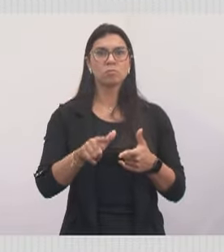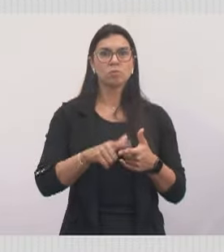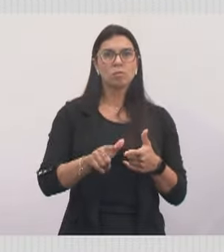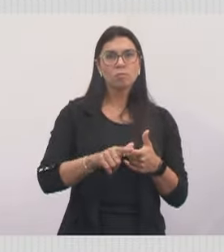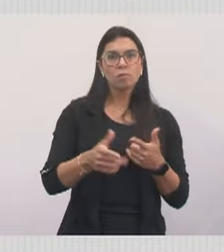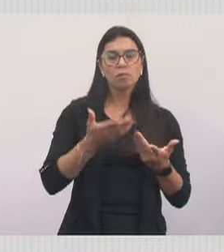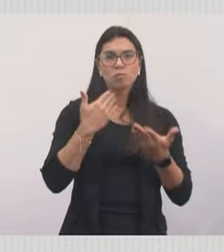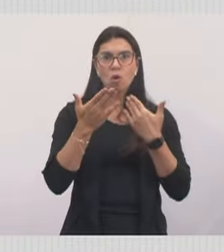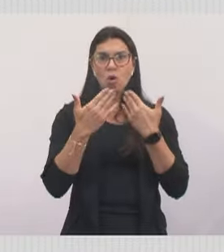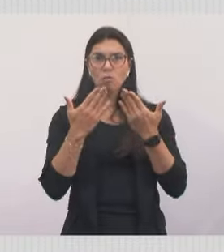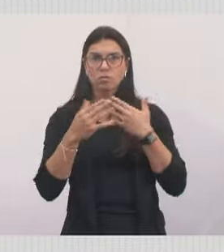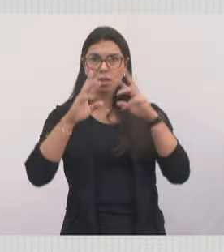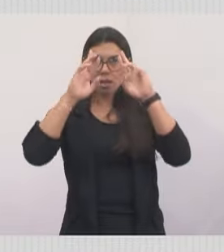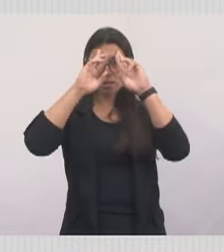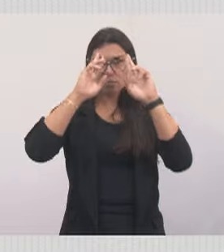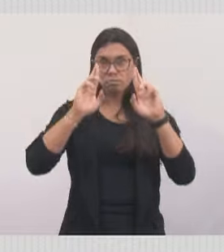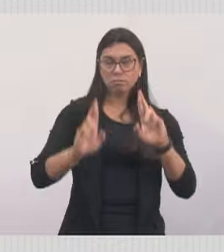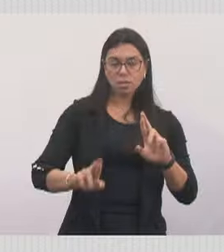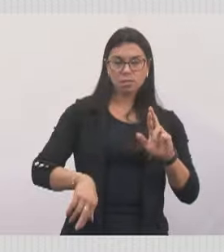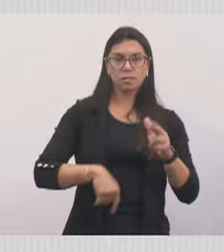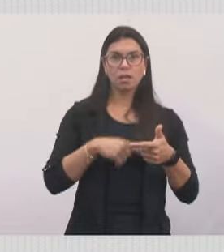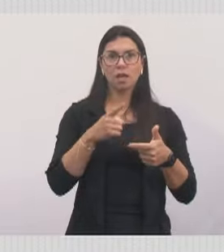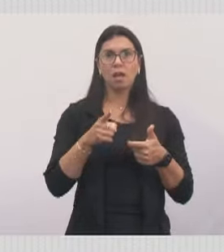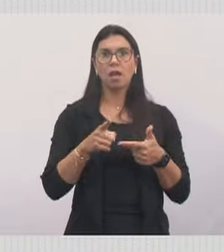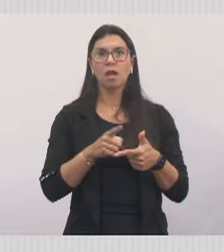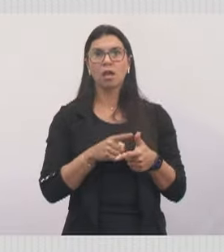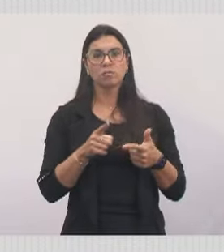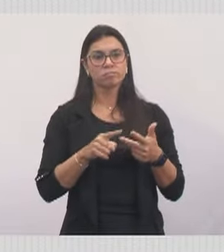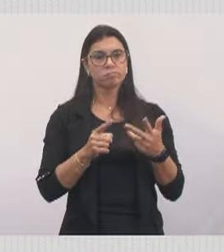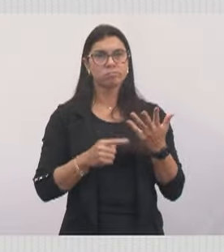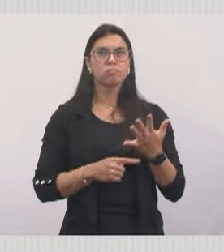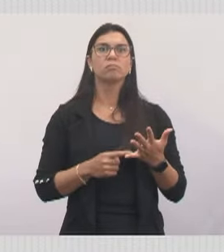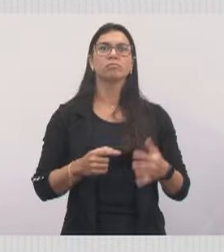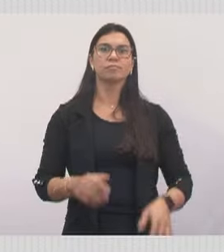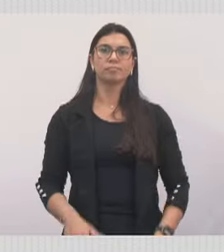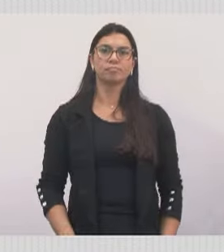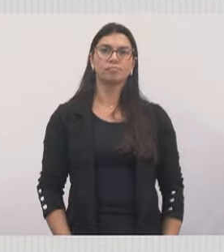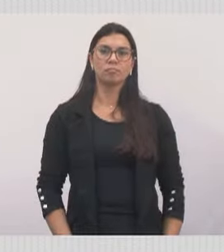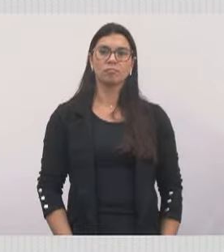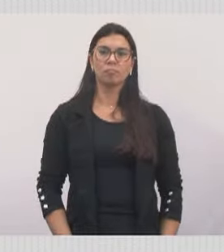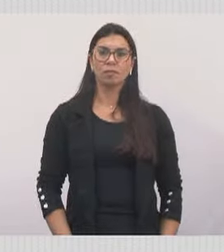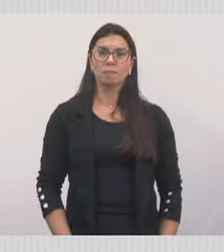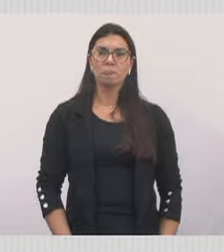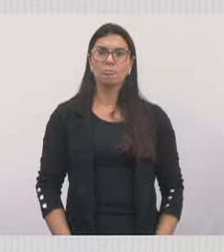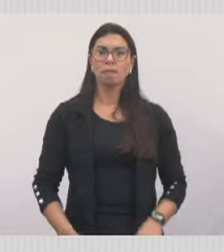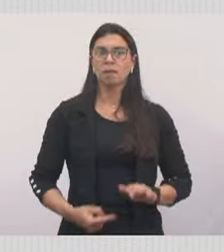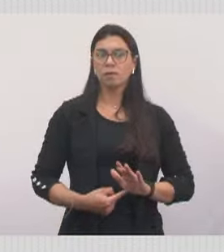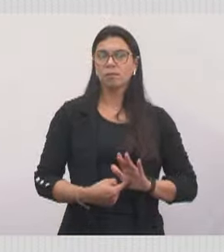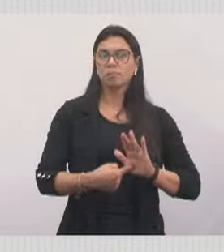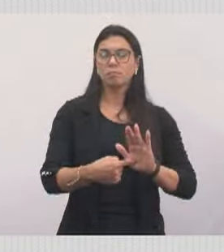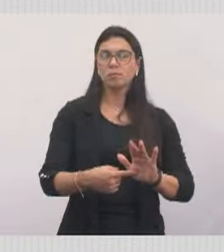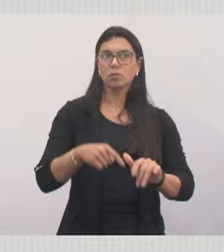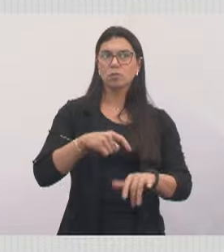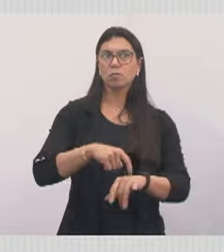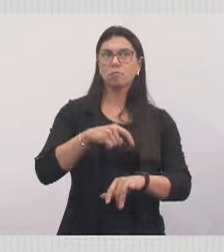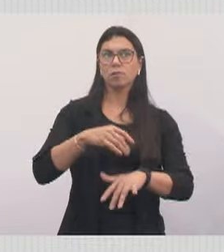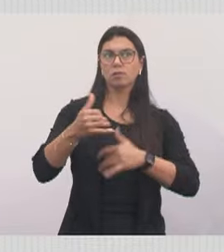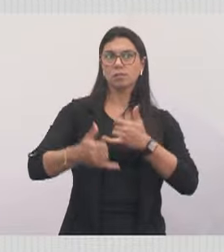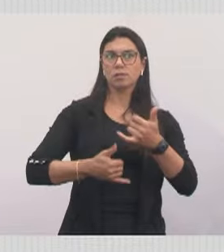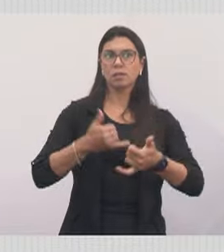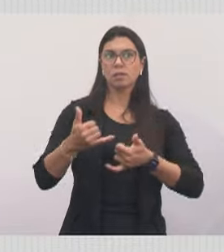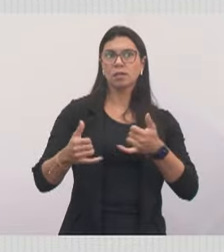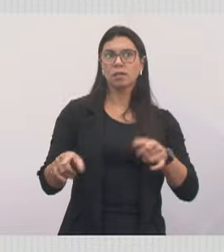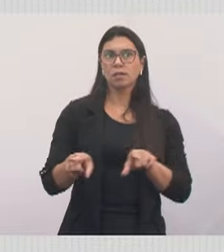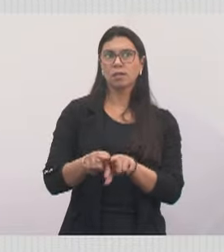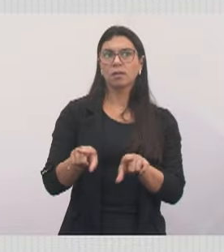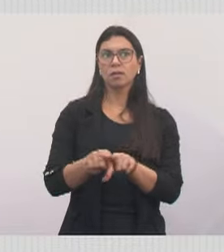diálogos, respeitar as opiniões adversas, acho que é isso. Proporciona momentos de lazer e também